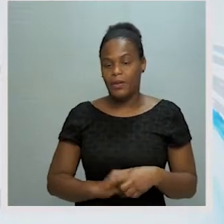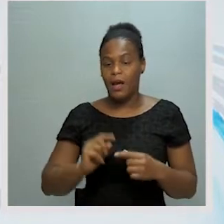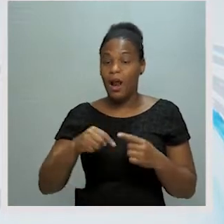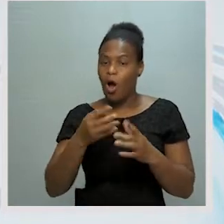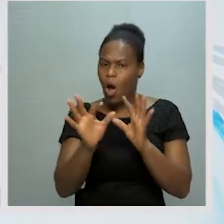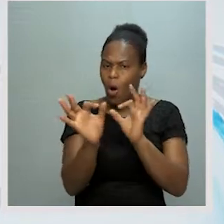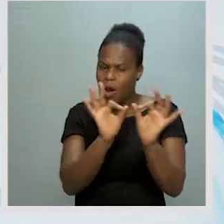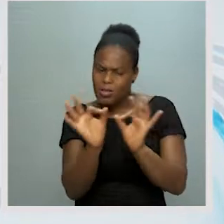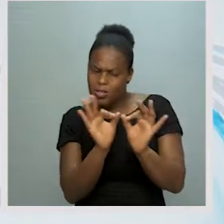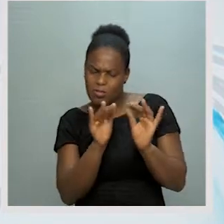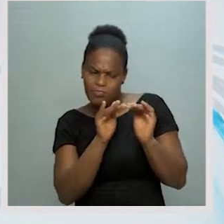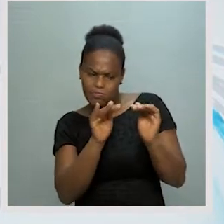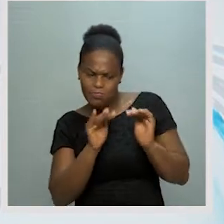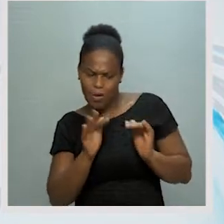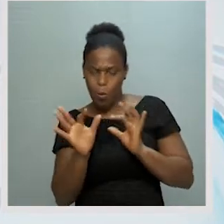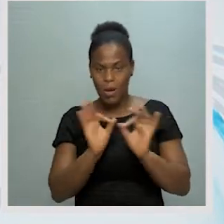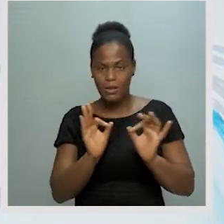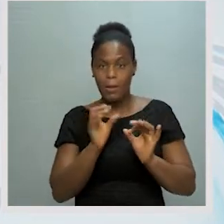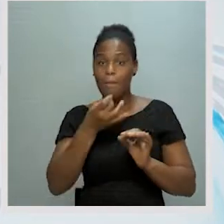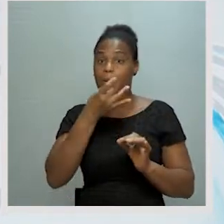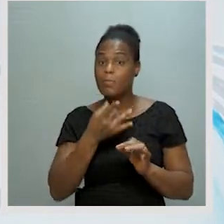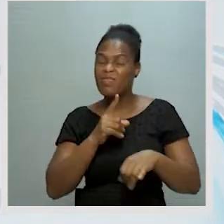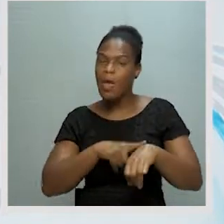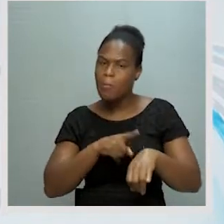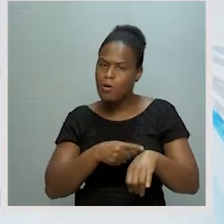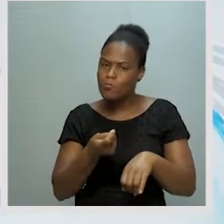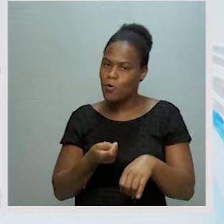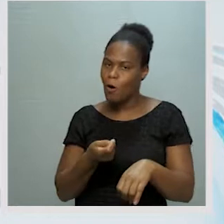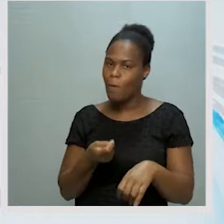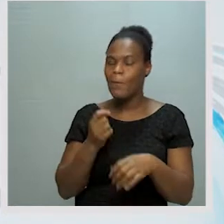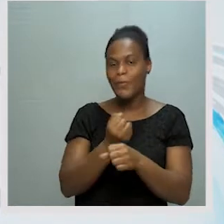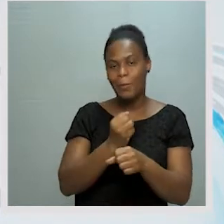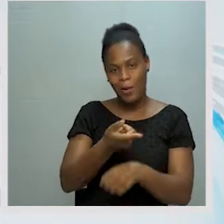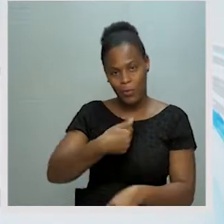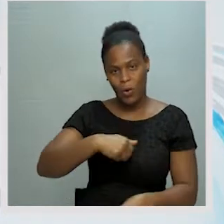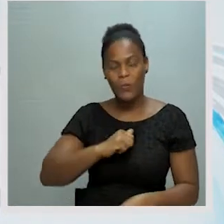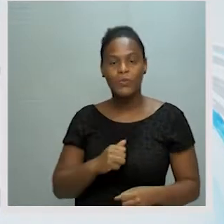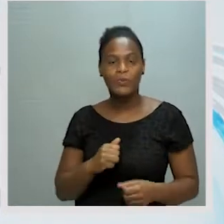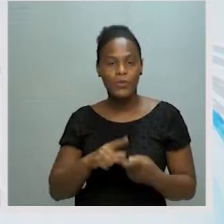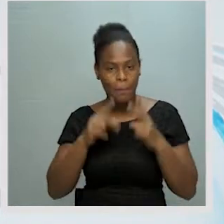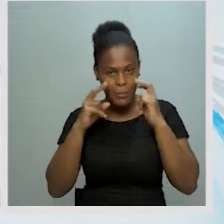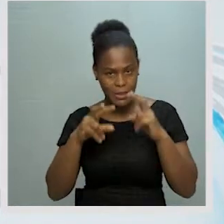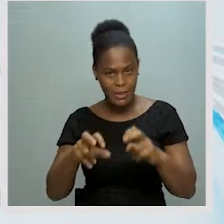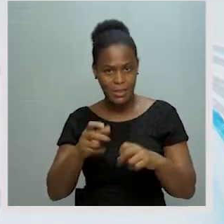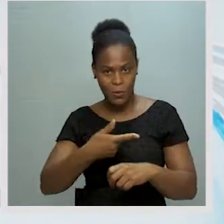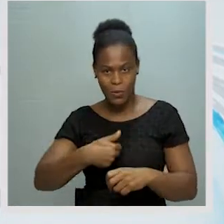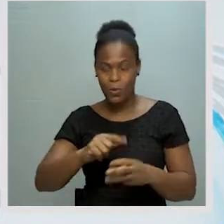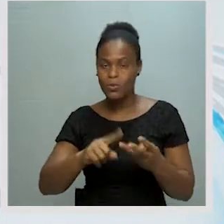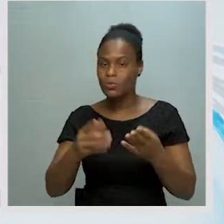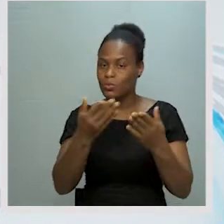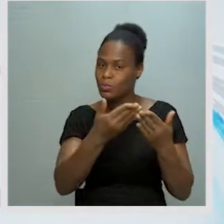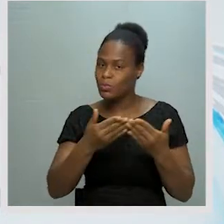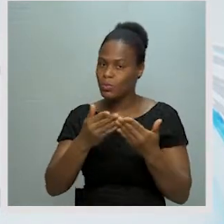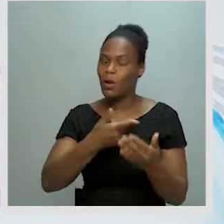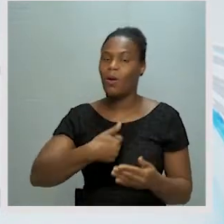Na sua organização, isso permite-nos uma economia de tempo no nosso trabalho, nas nossas pesquisas, nos nossos